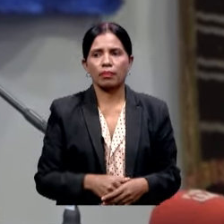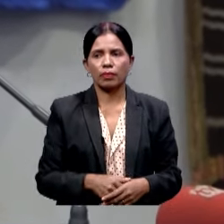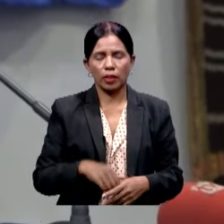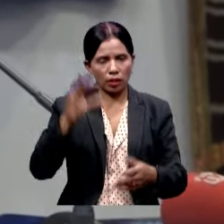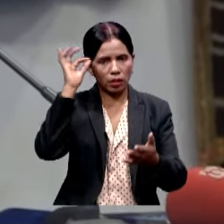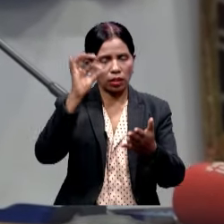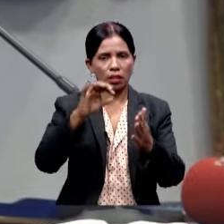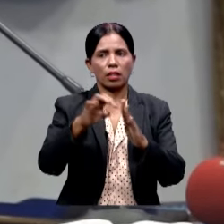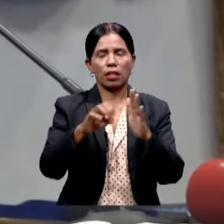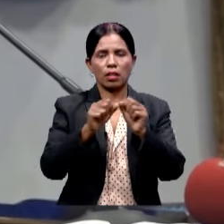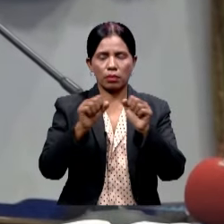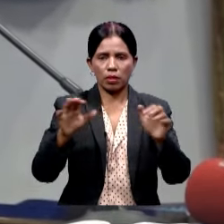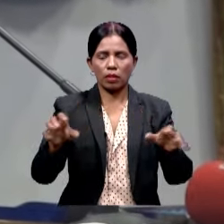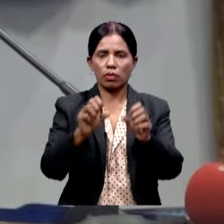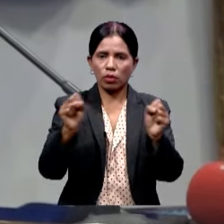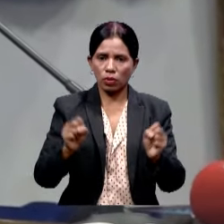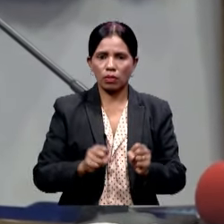Secretário administração dos sucos,